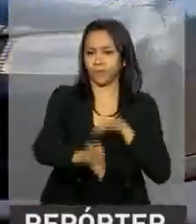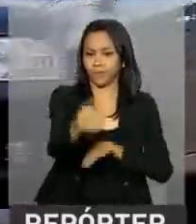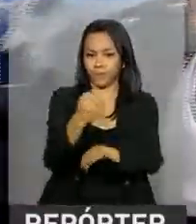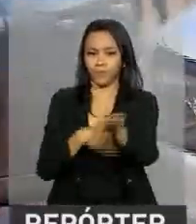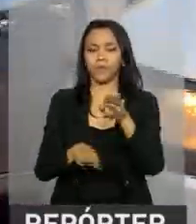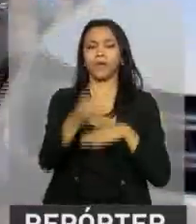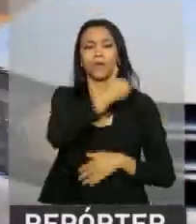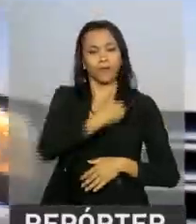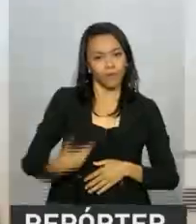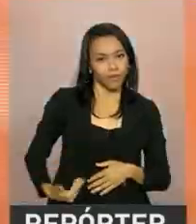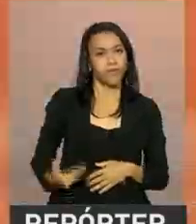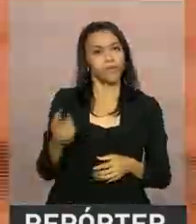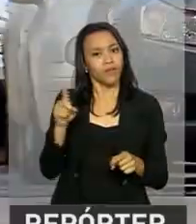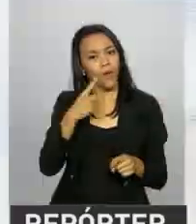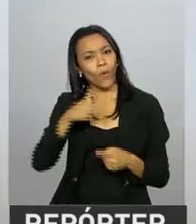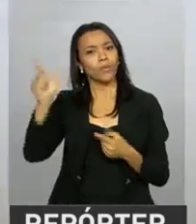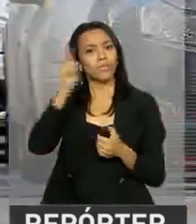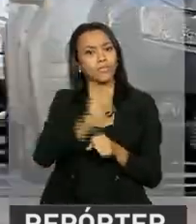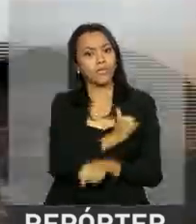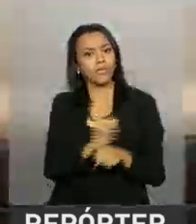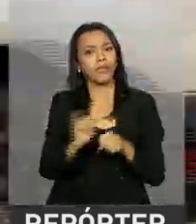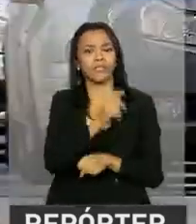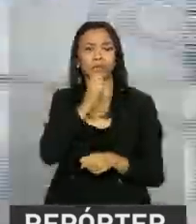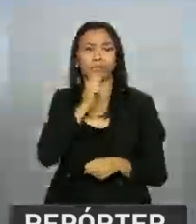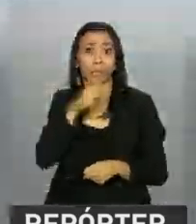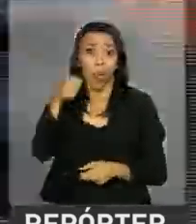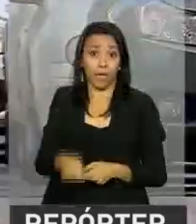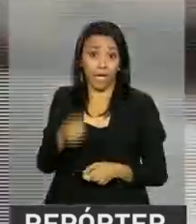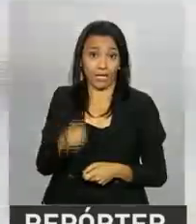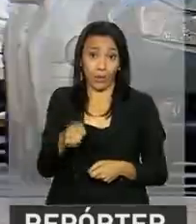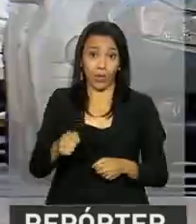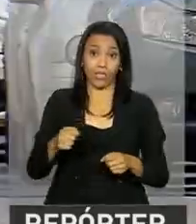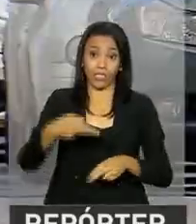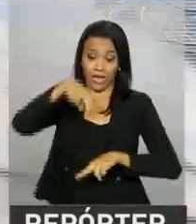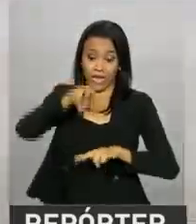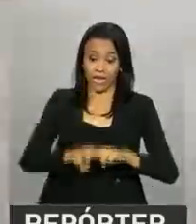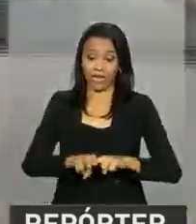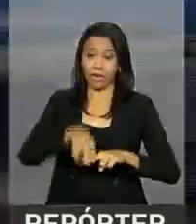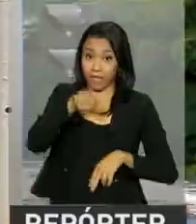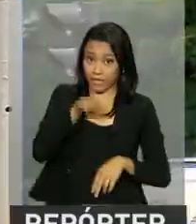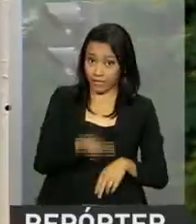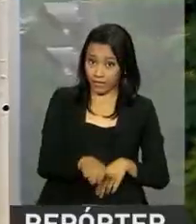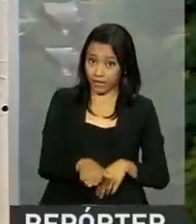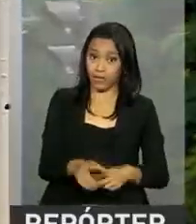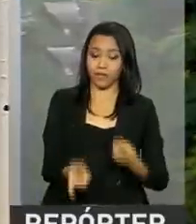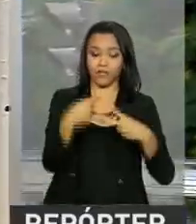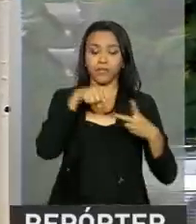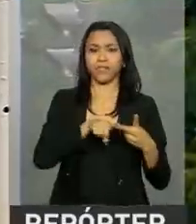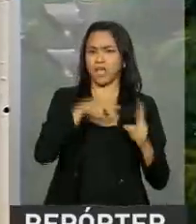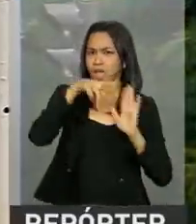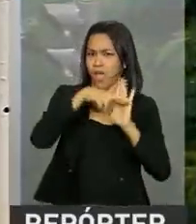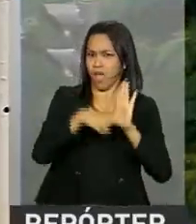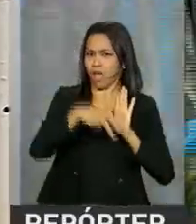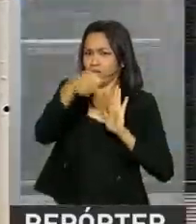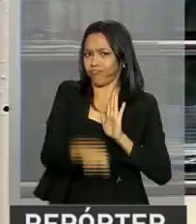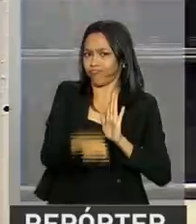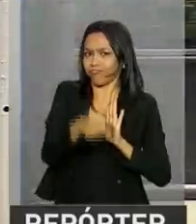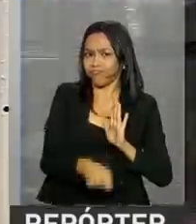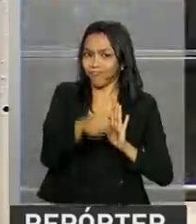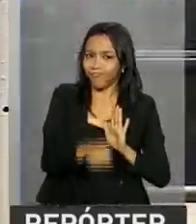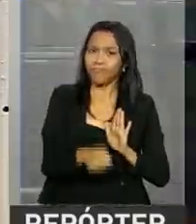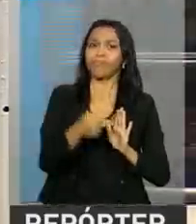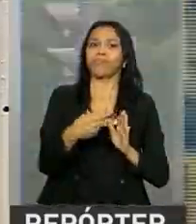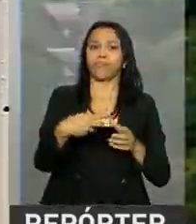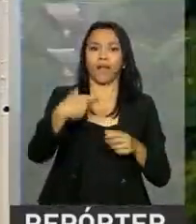promoveu outras medidas, como a obrigatoriedade das cadeirinhas para crianças nos veículos, regras mais exigentes para a emissão